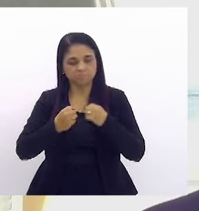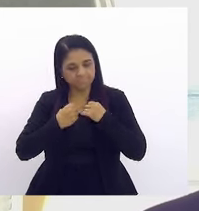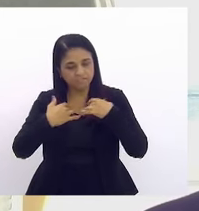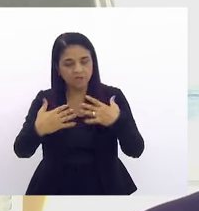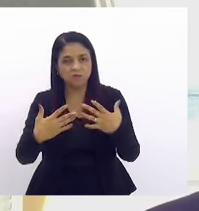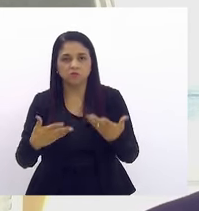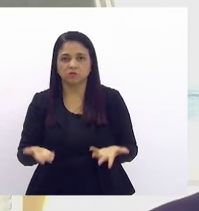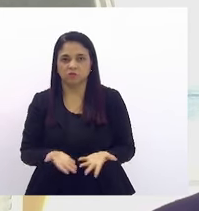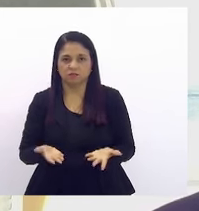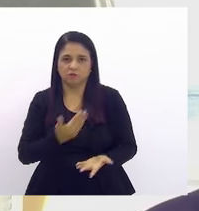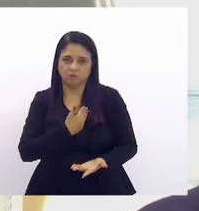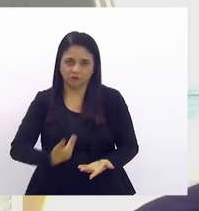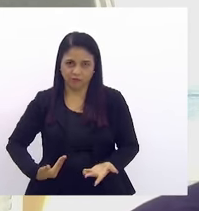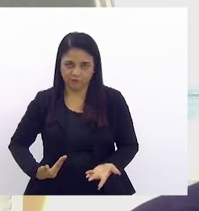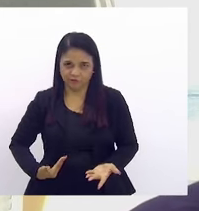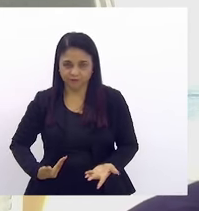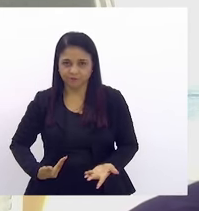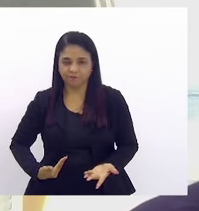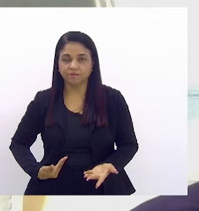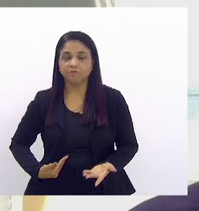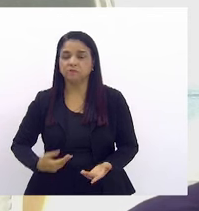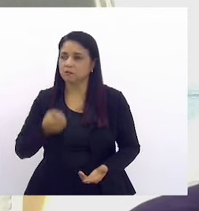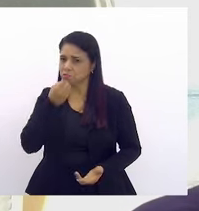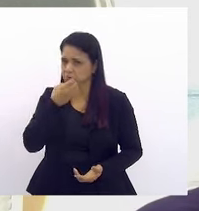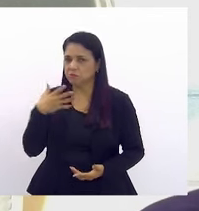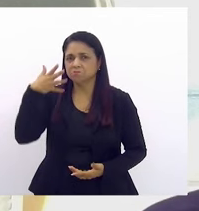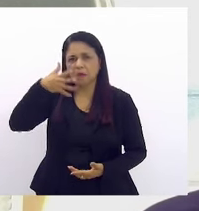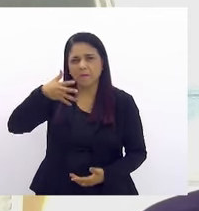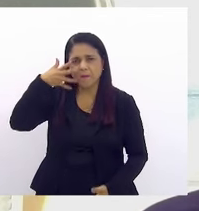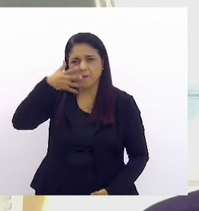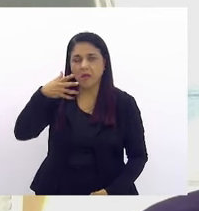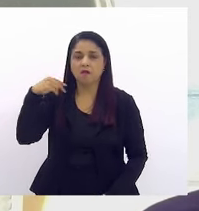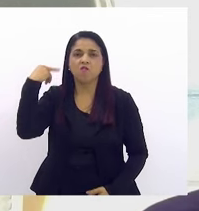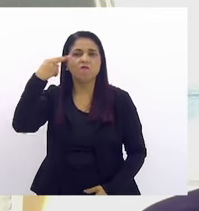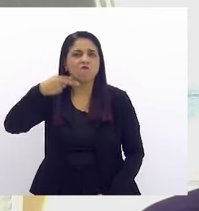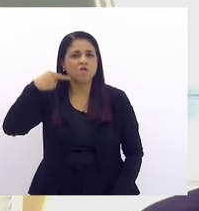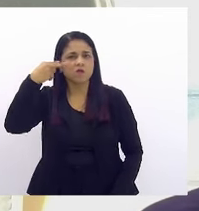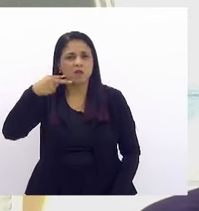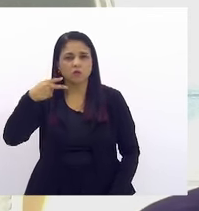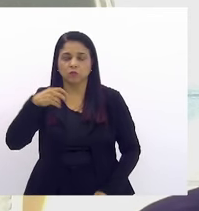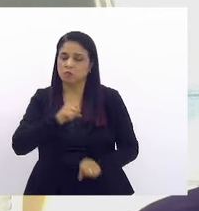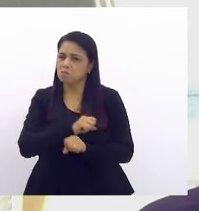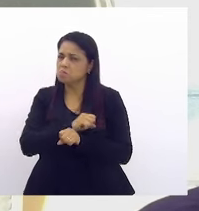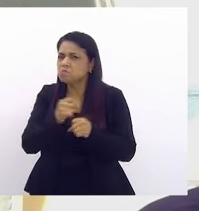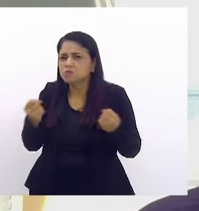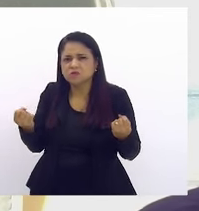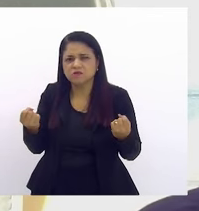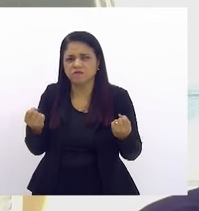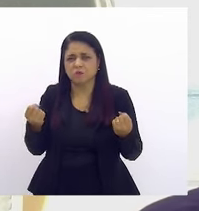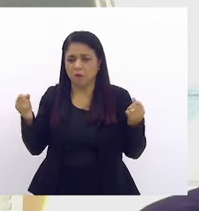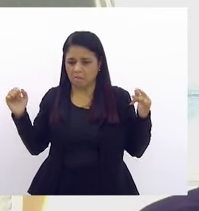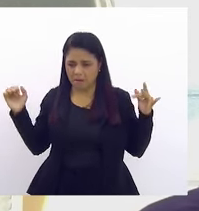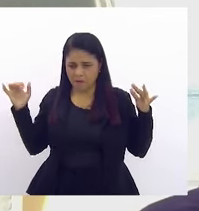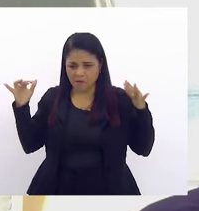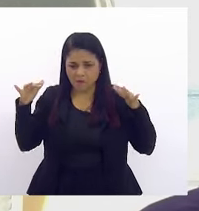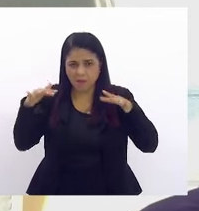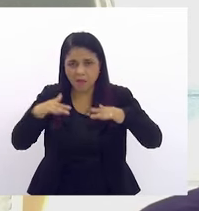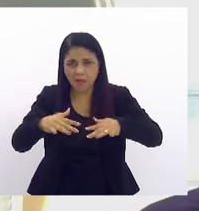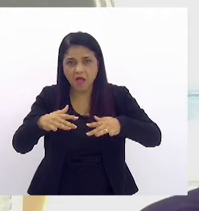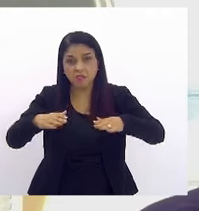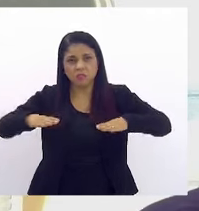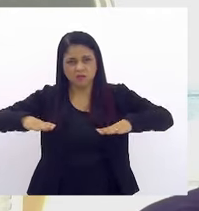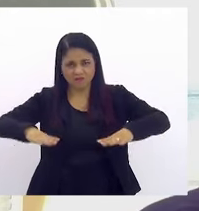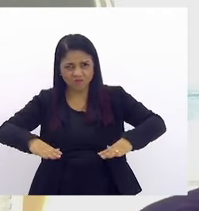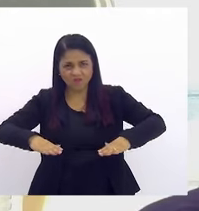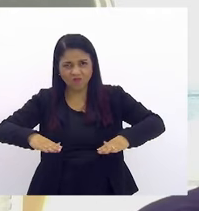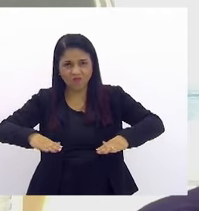audiência pública. Como bem colocou o vereador aqui, não é possível que haja uma evasão numa lagoa,